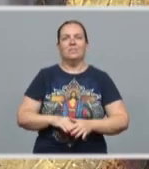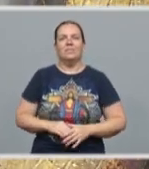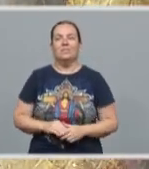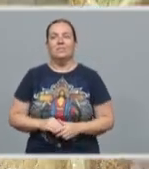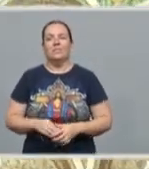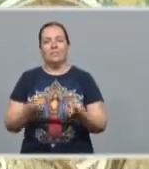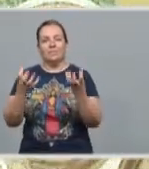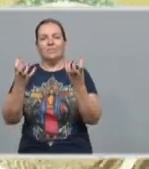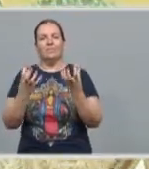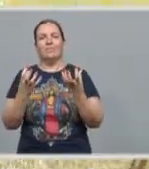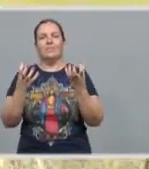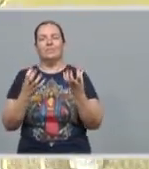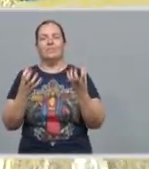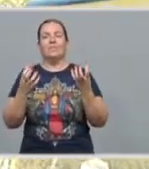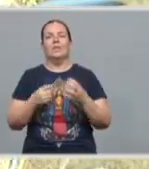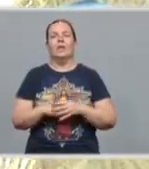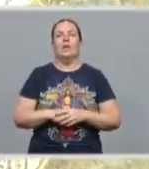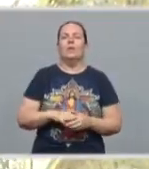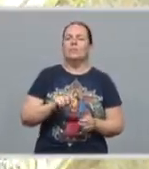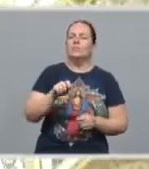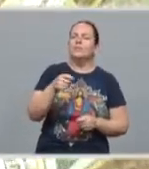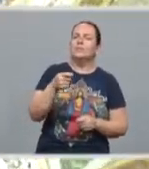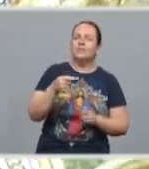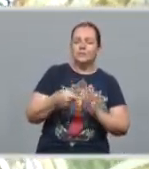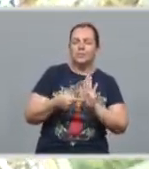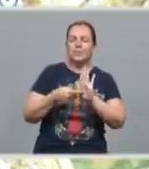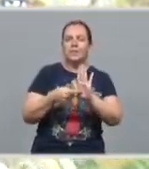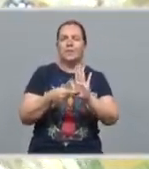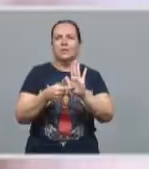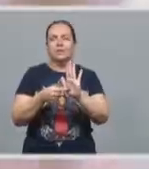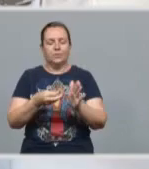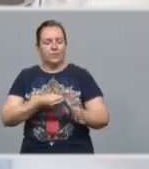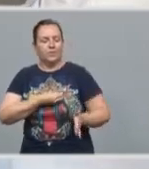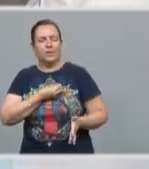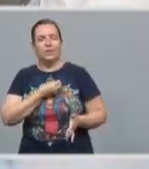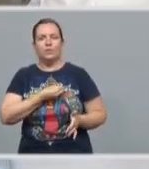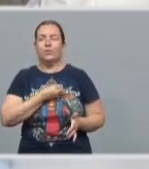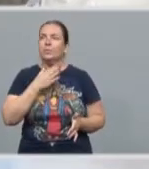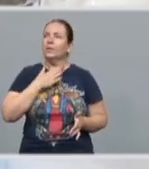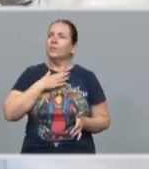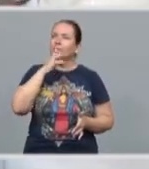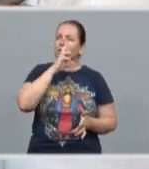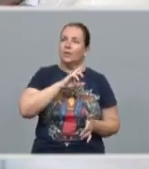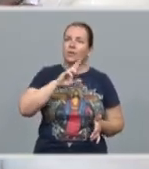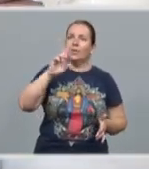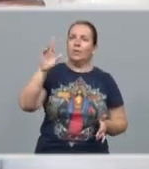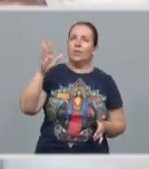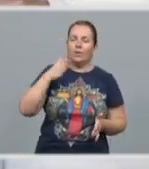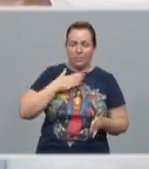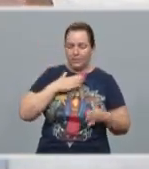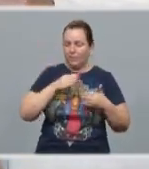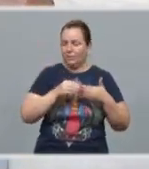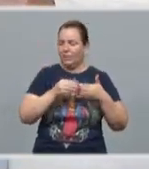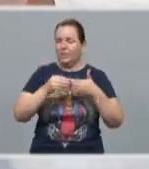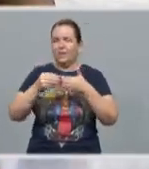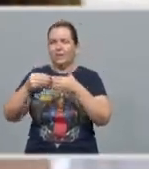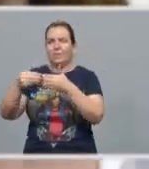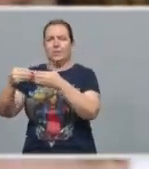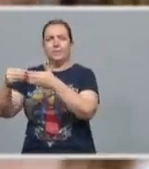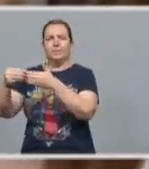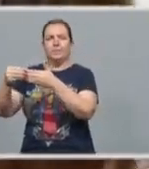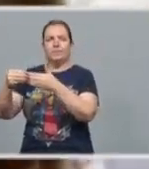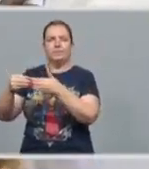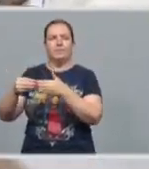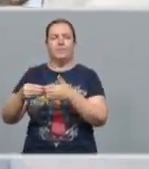chegar. Eu quero ser um instrumento vivo, meu Senhor.